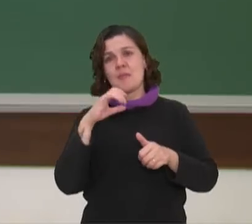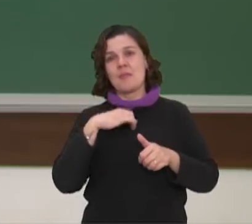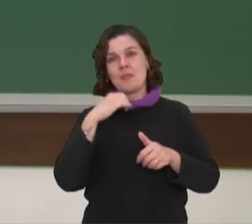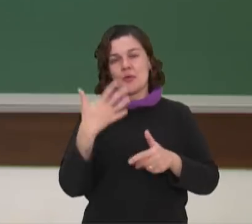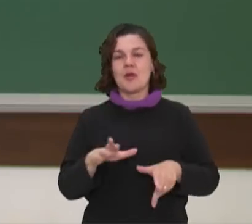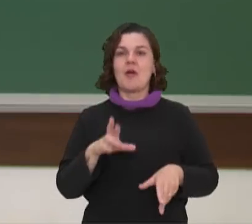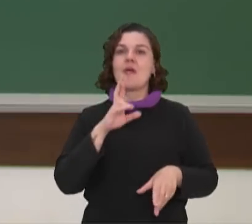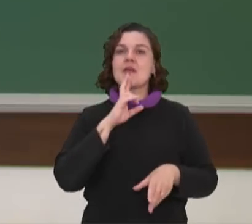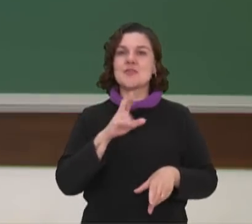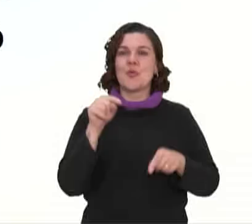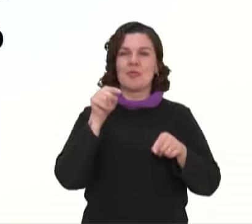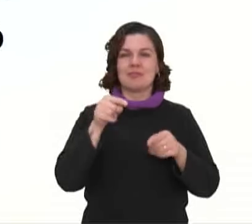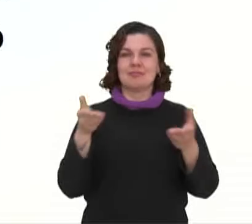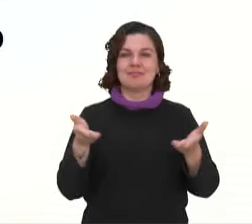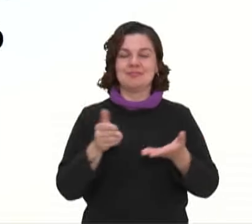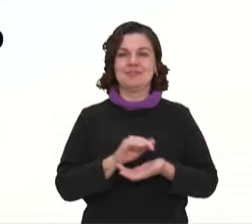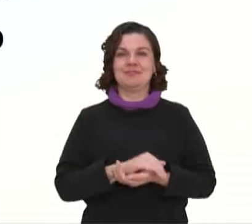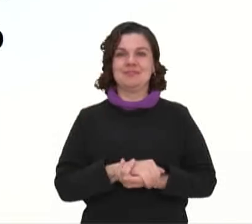isso. Responde aí.